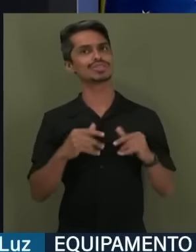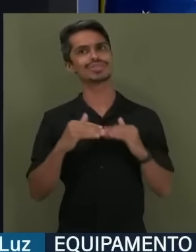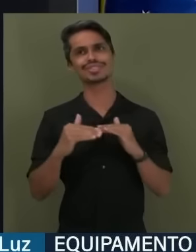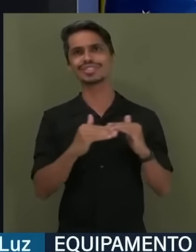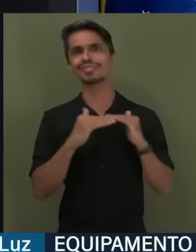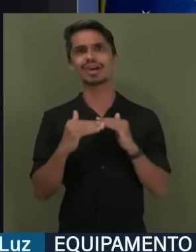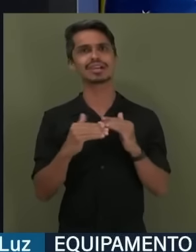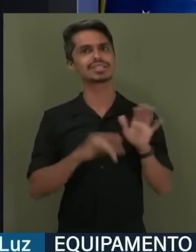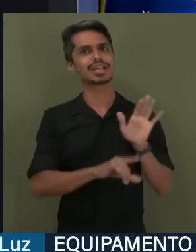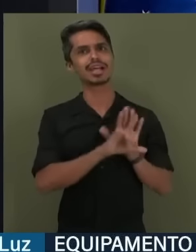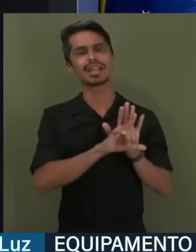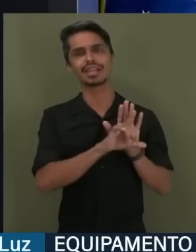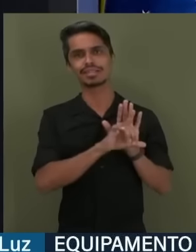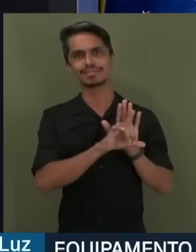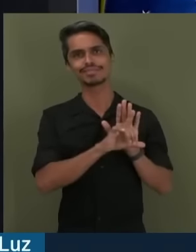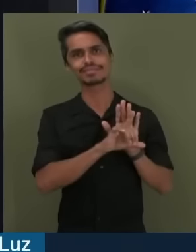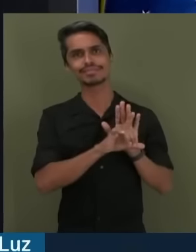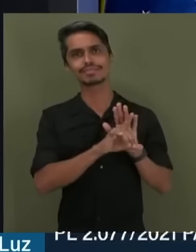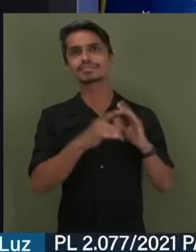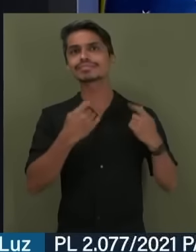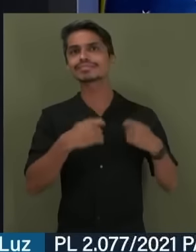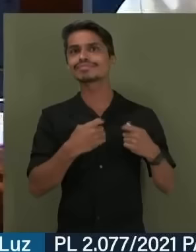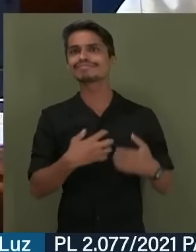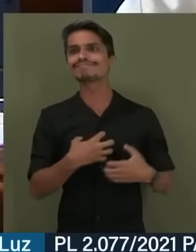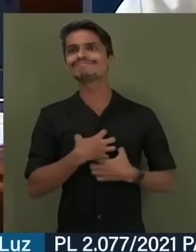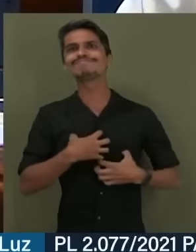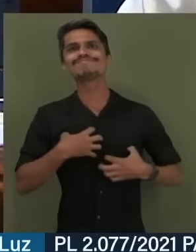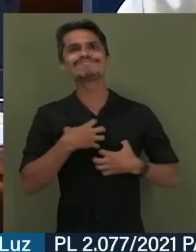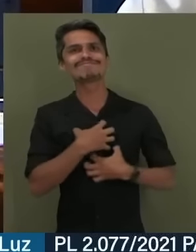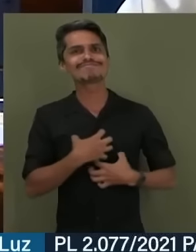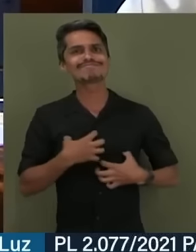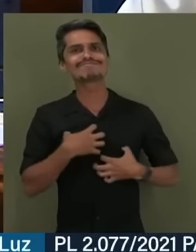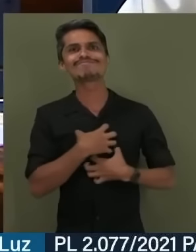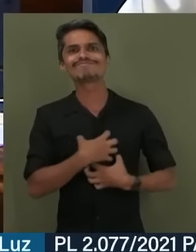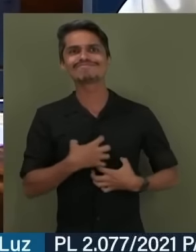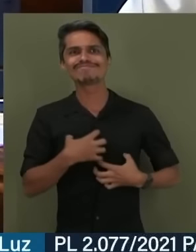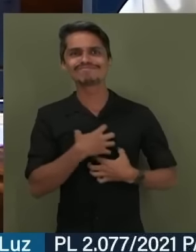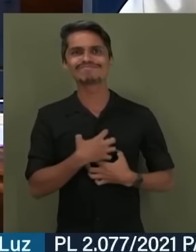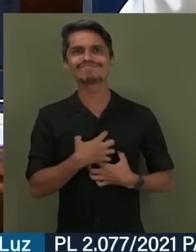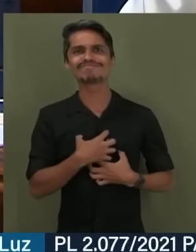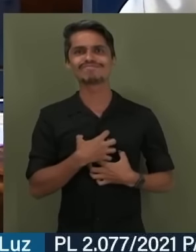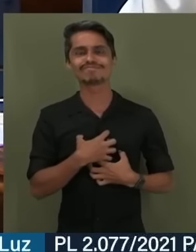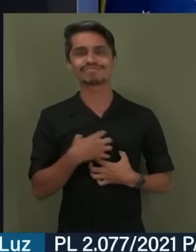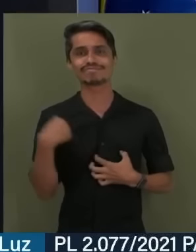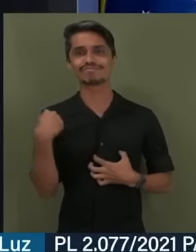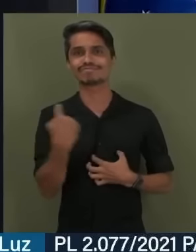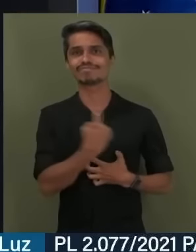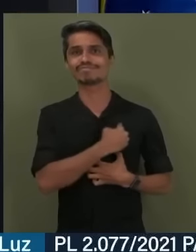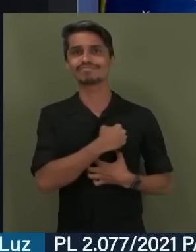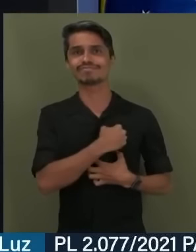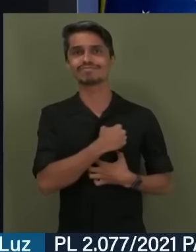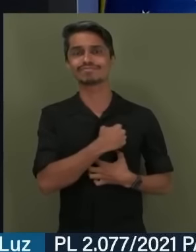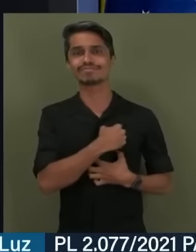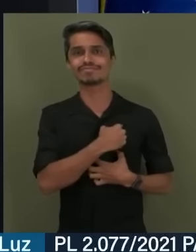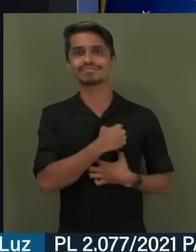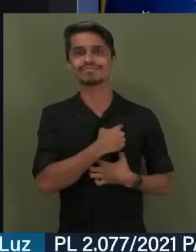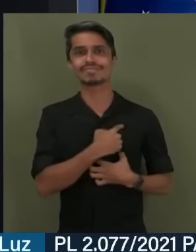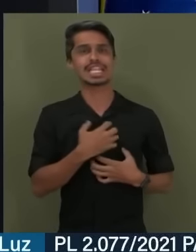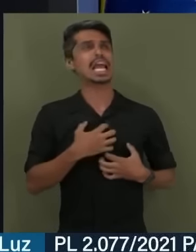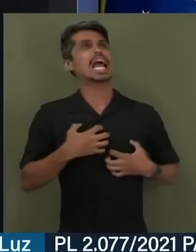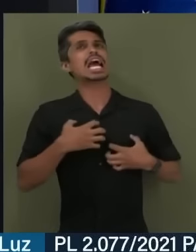a lei. Isso tem que nos inquietar. Isso tem que... Nós não podemos perder a capacidade de